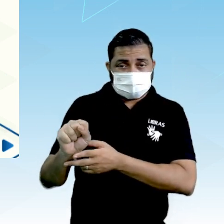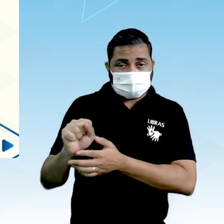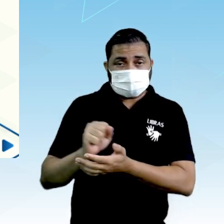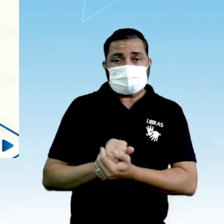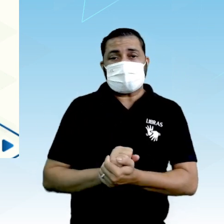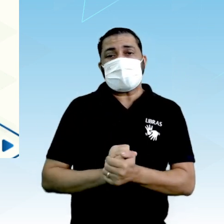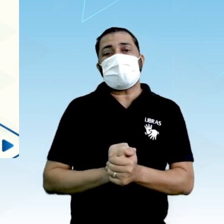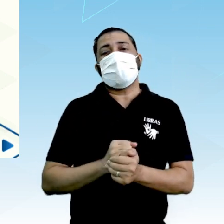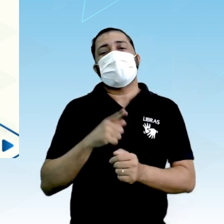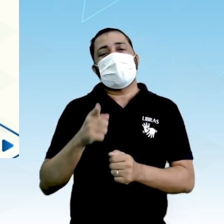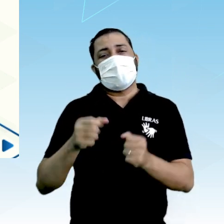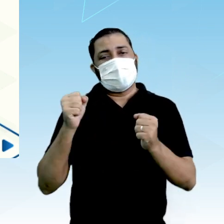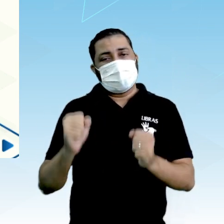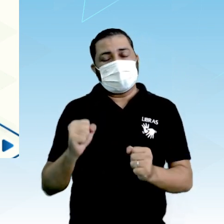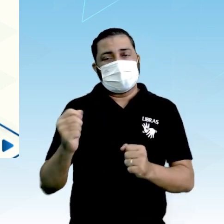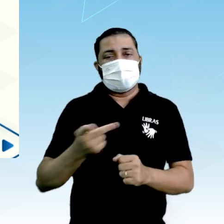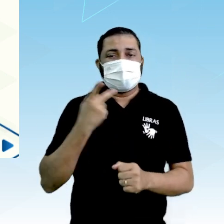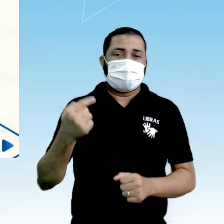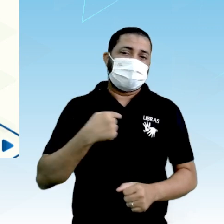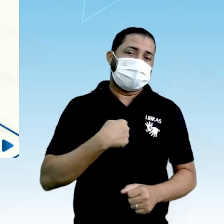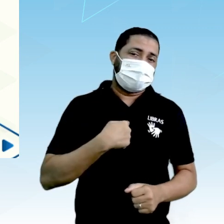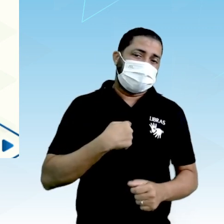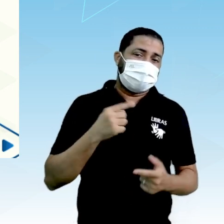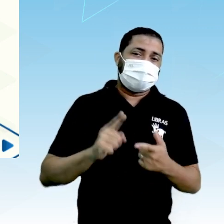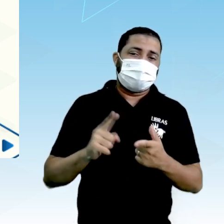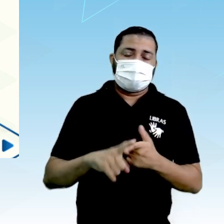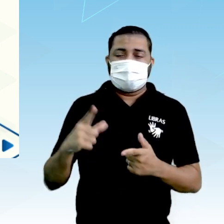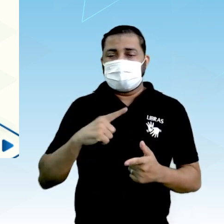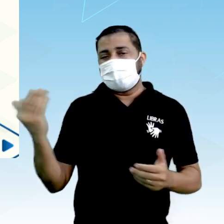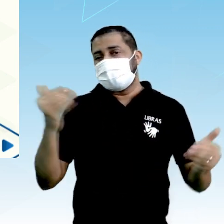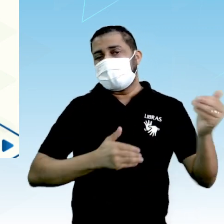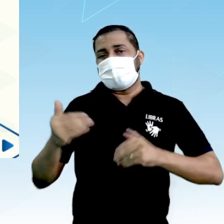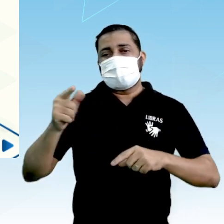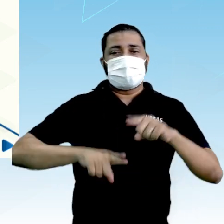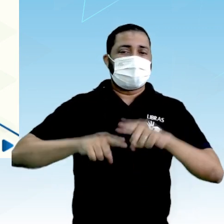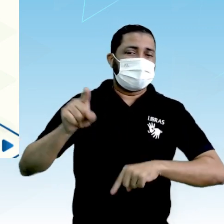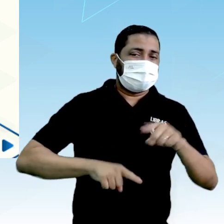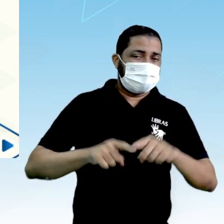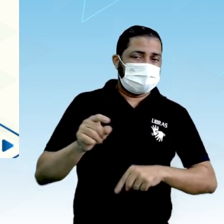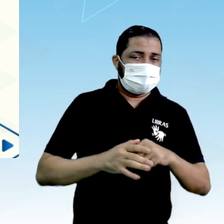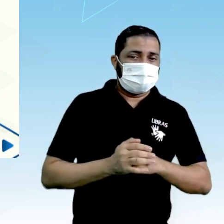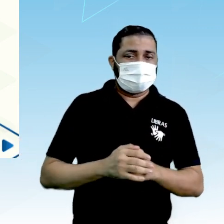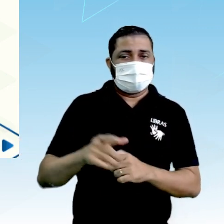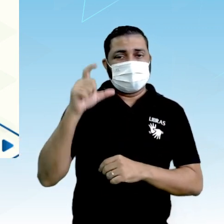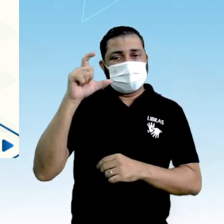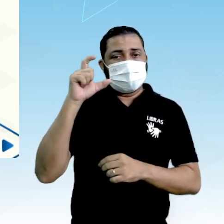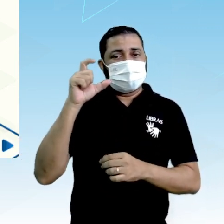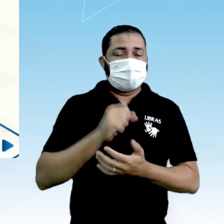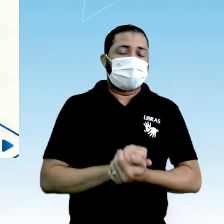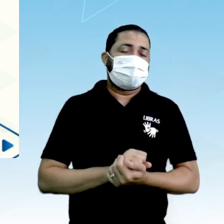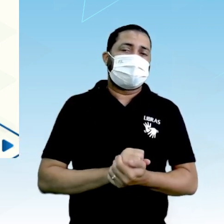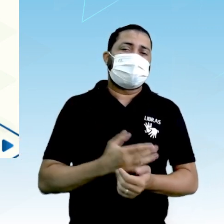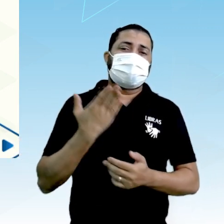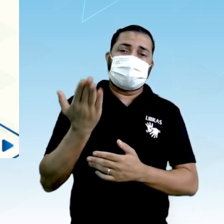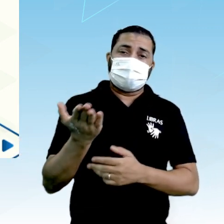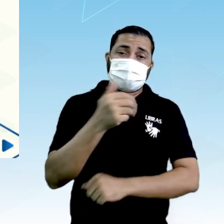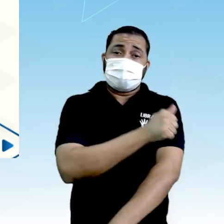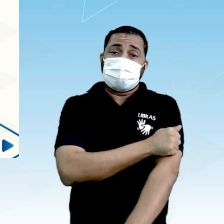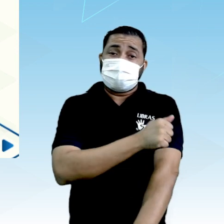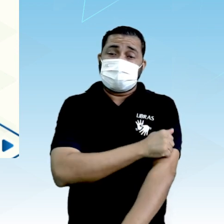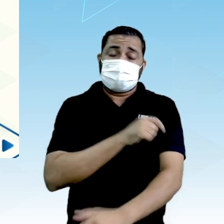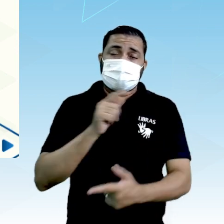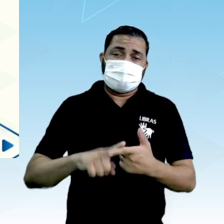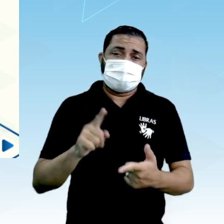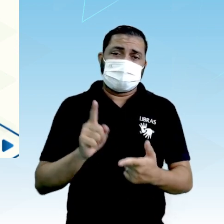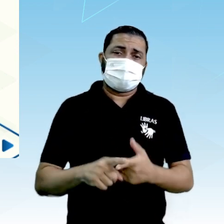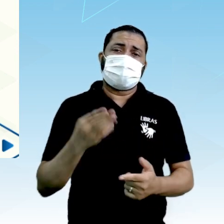Aquiles_Cavalcante, e aí lá você pode falar comigo e aí ter acesso a esse material, se assim for do seu interesse. Isso vale para você que é aluno, isso vale